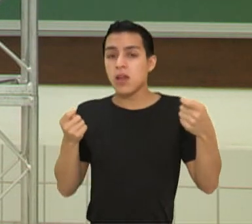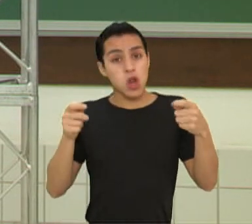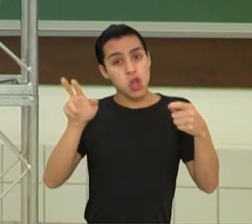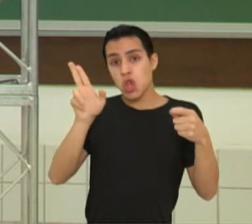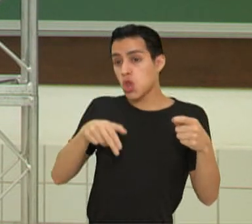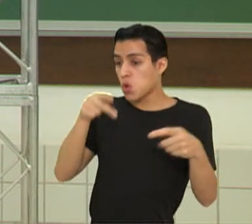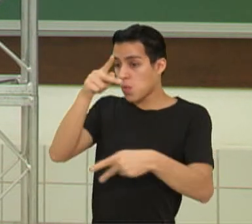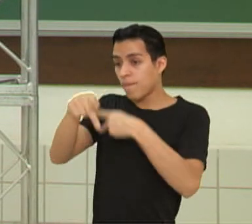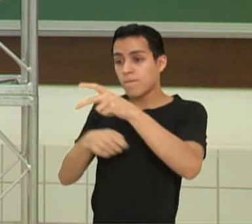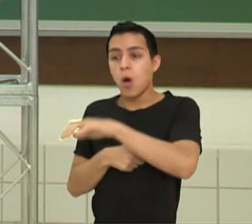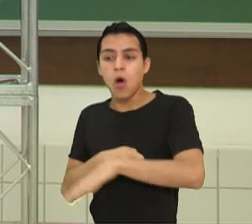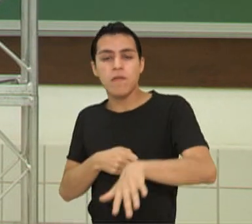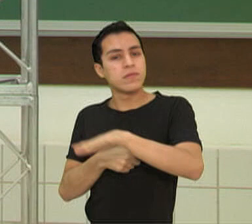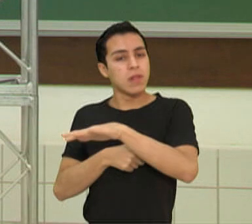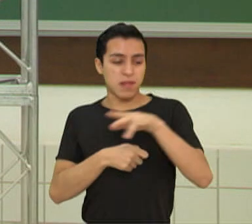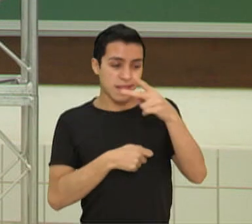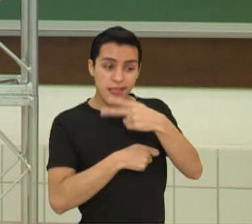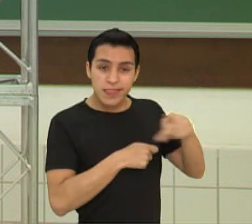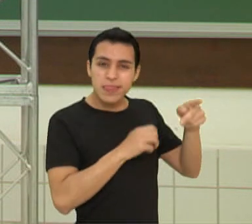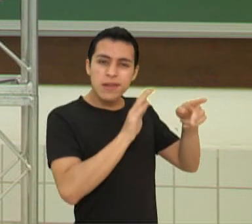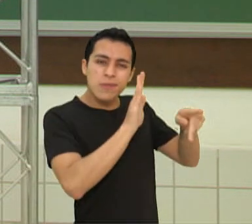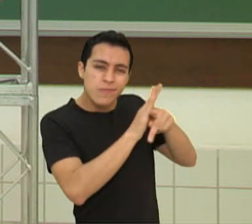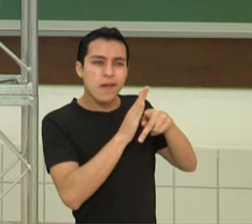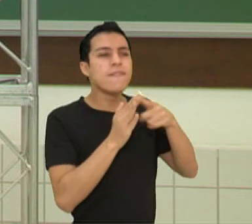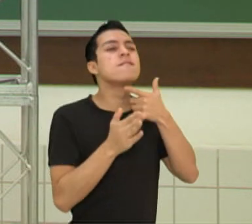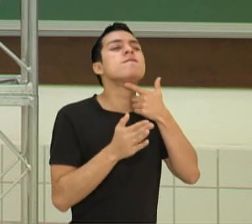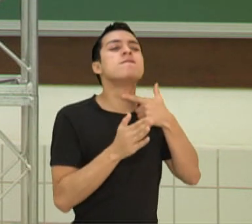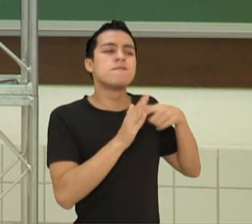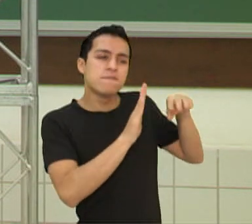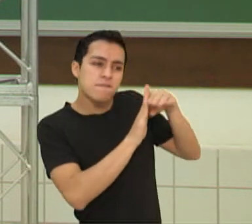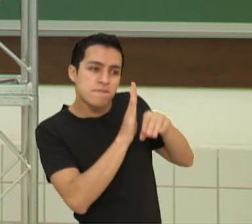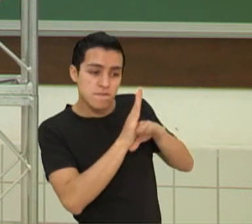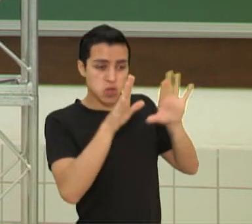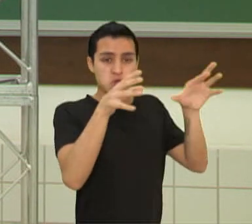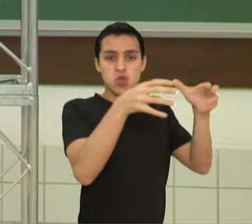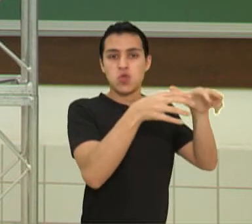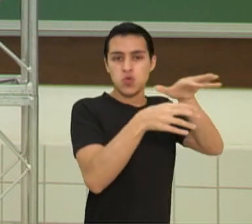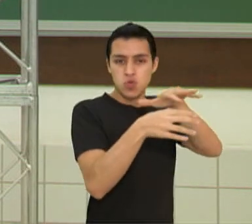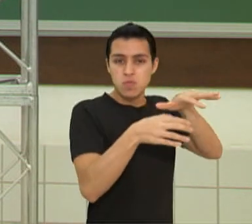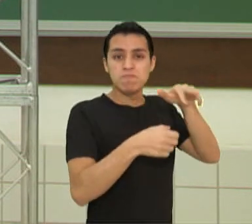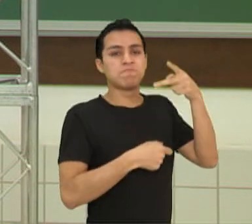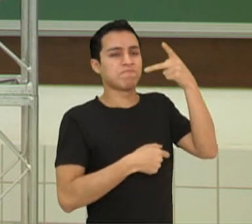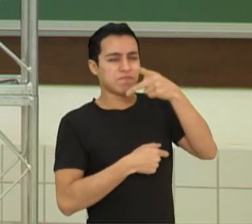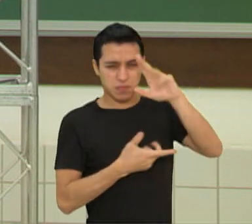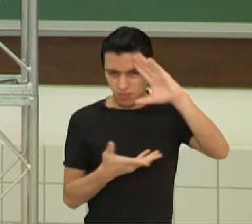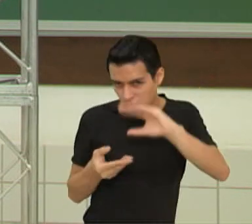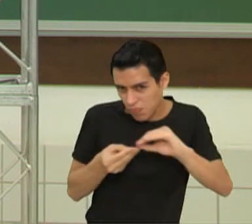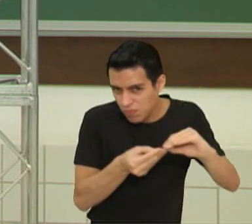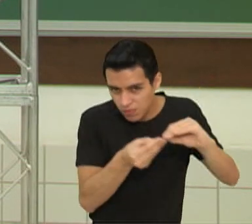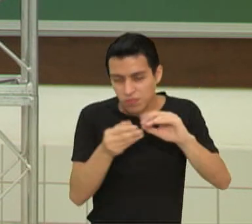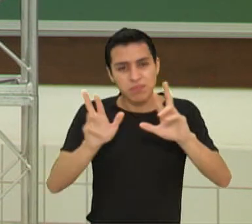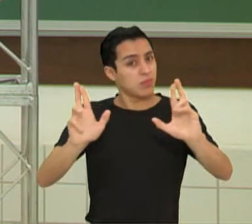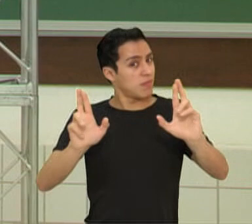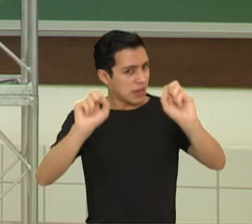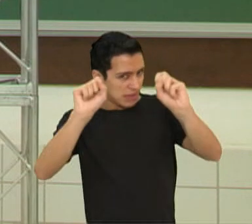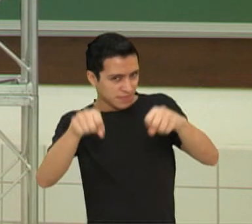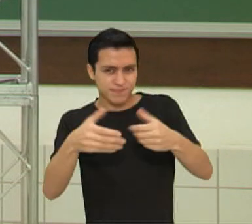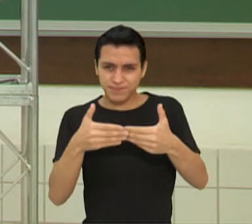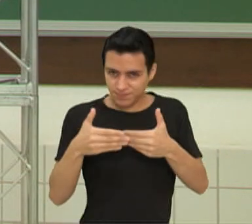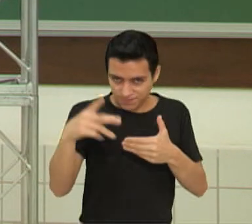interesses do povo, mas os interesses individuais e próprios da classe política. Entenderam? Tomara que sim. Vamos